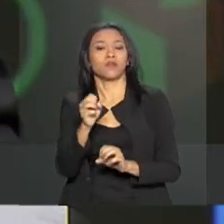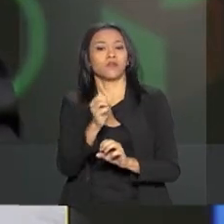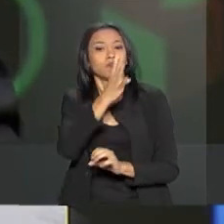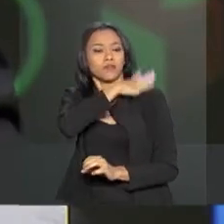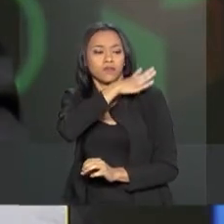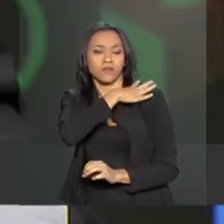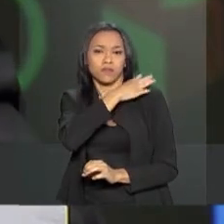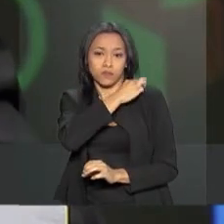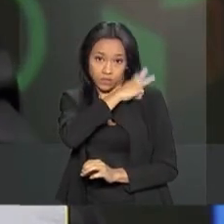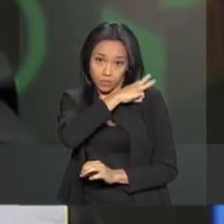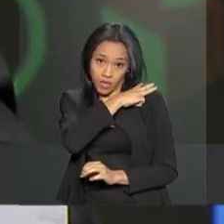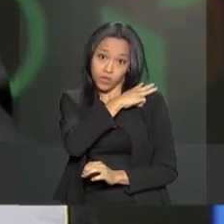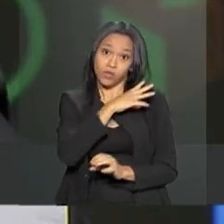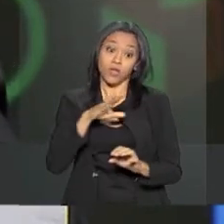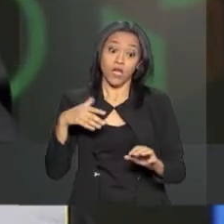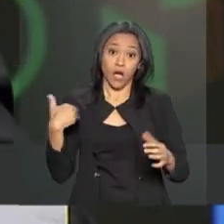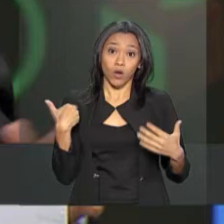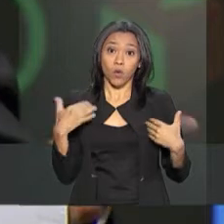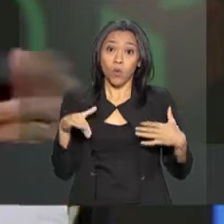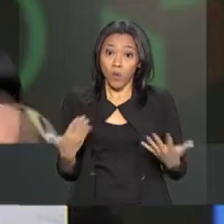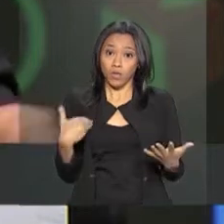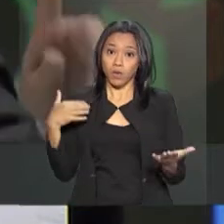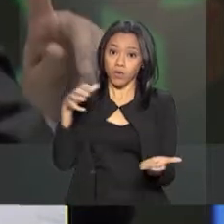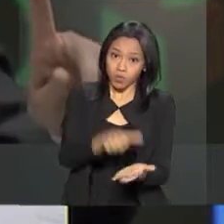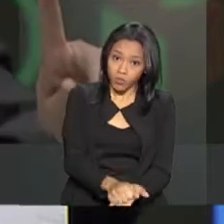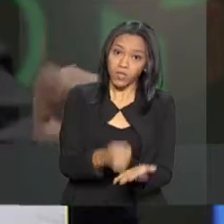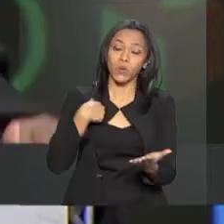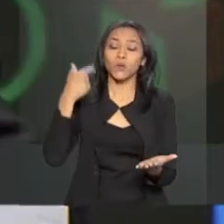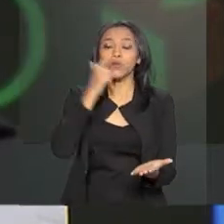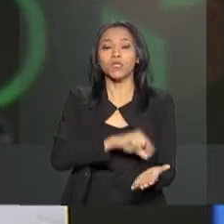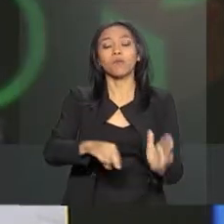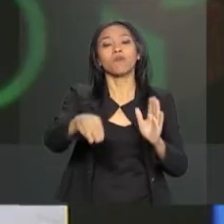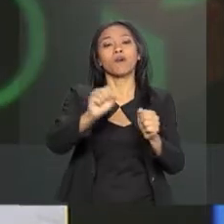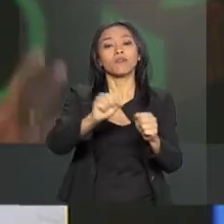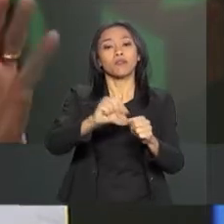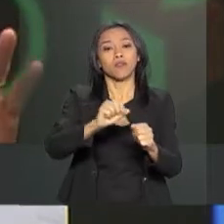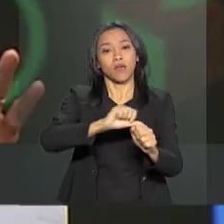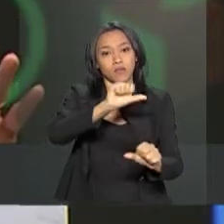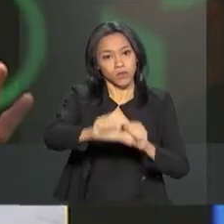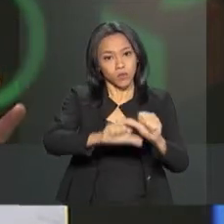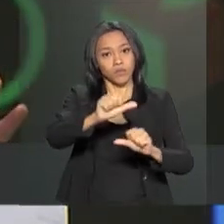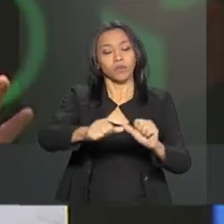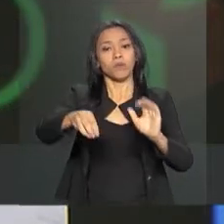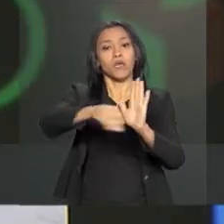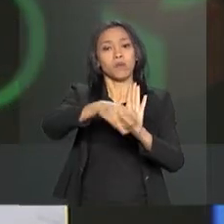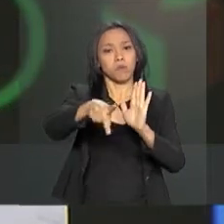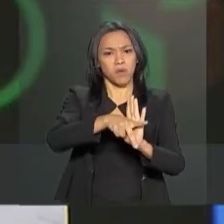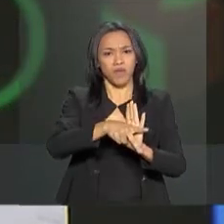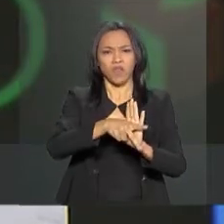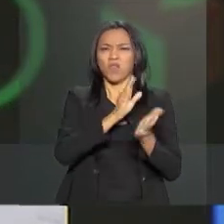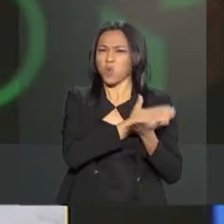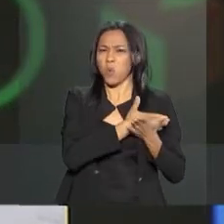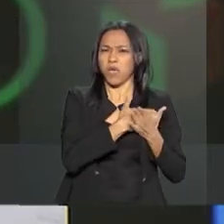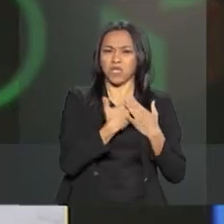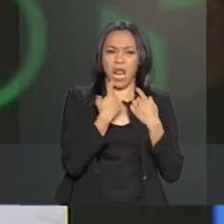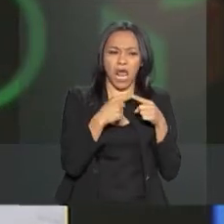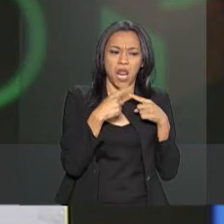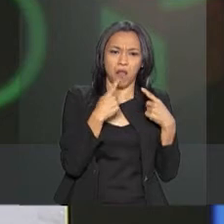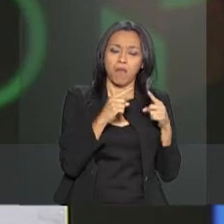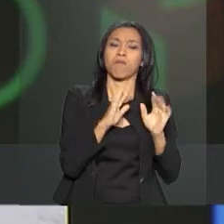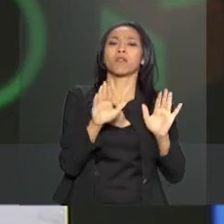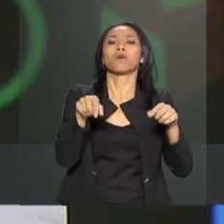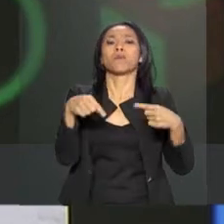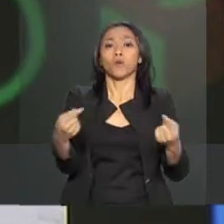vamos fazê-la. E a fizemos até por medida provisória, num primeiro momento criticada, mas ao depois,